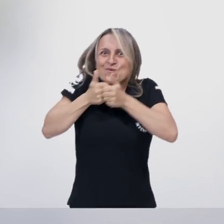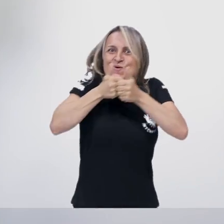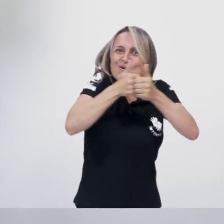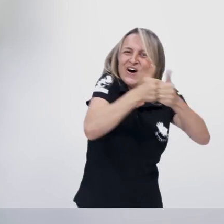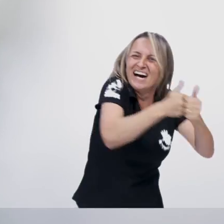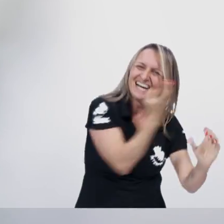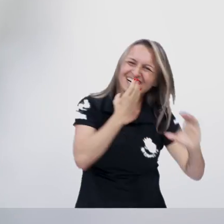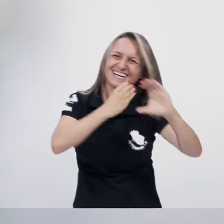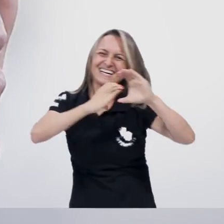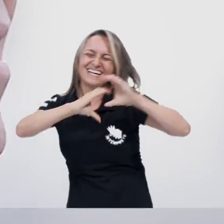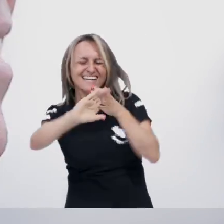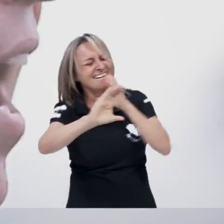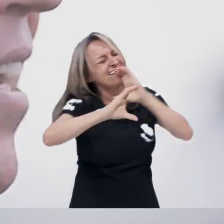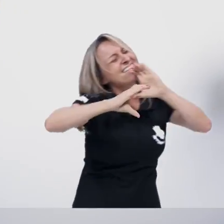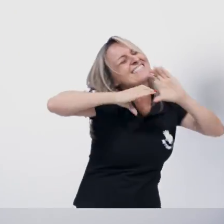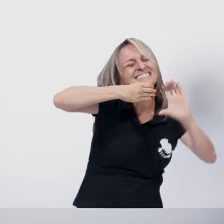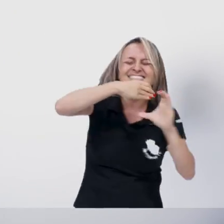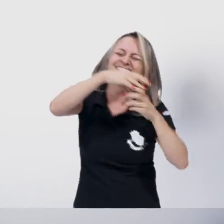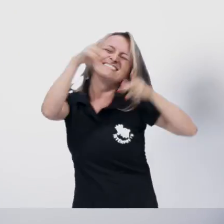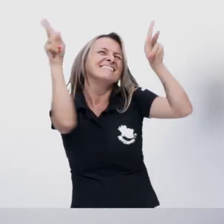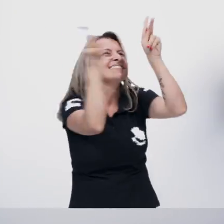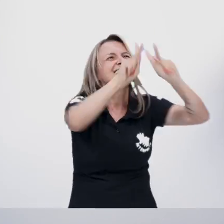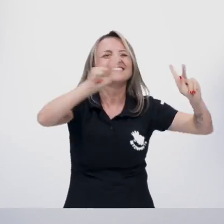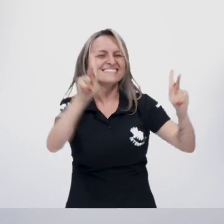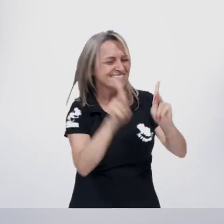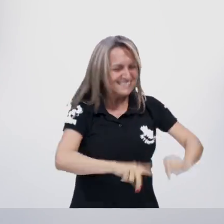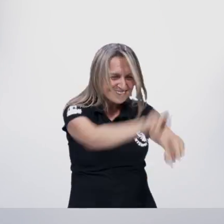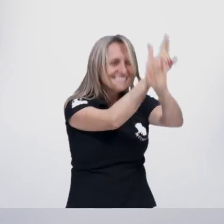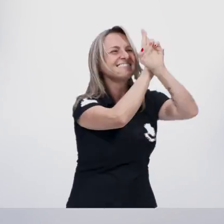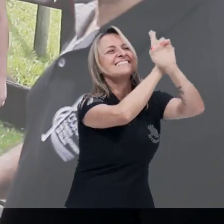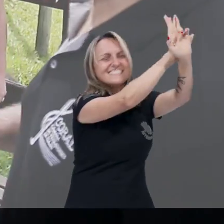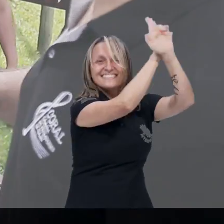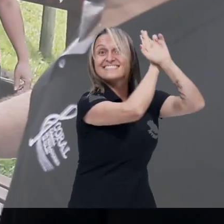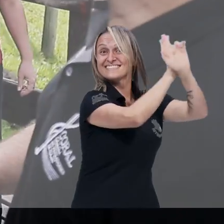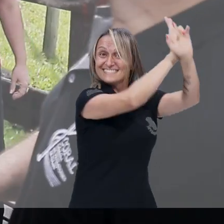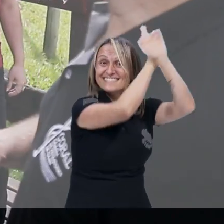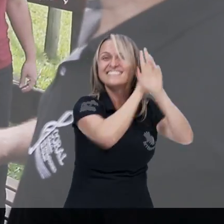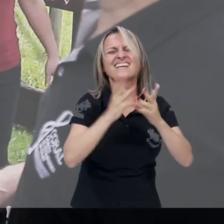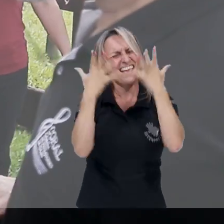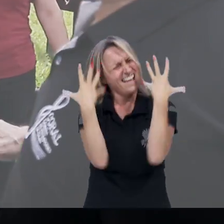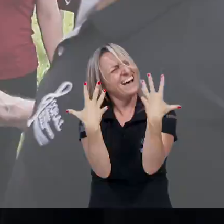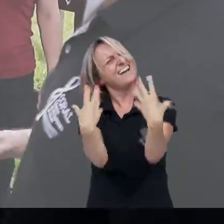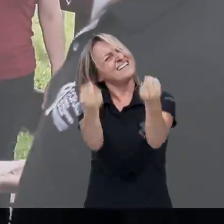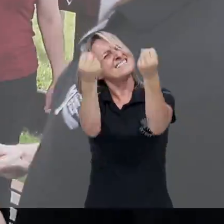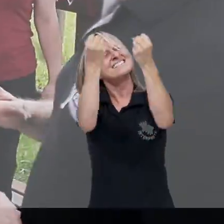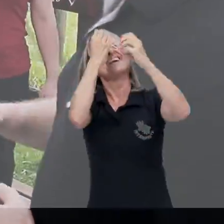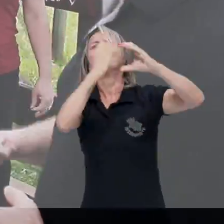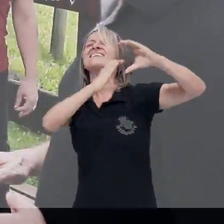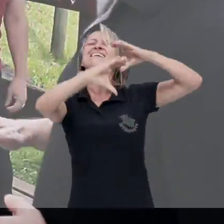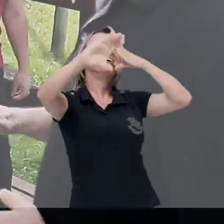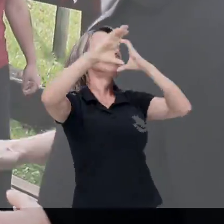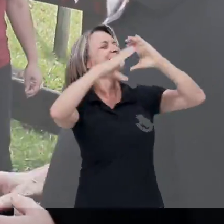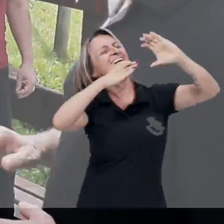cantar com harmonia e esperança Deixe que esse